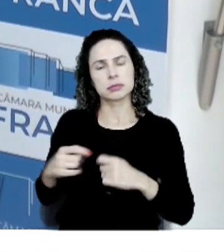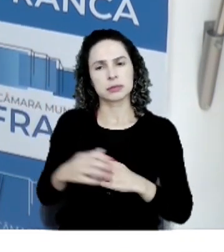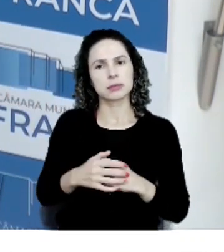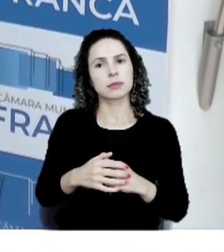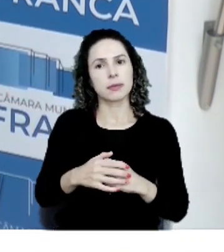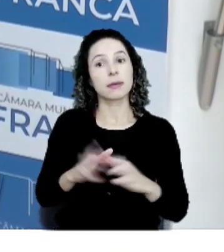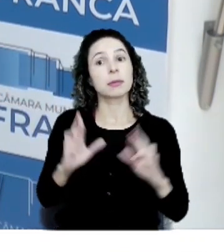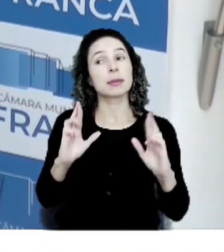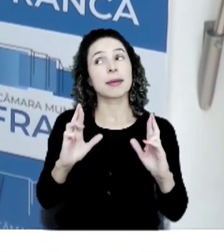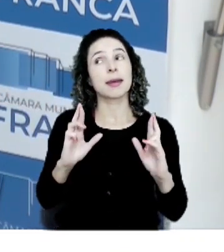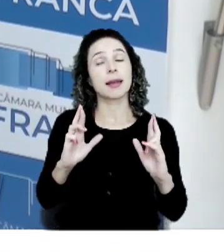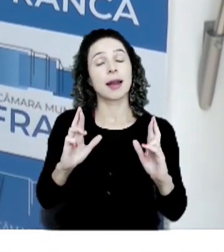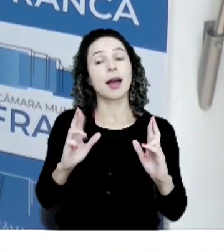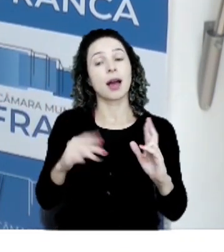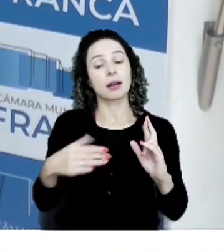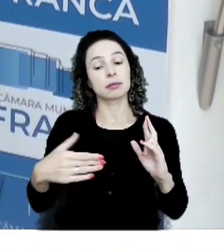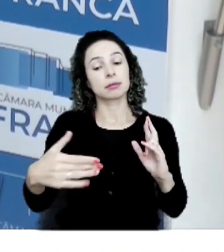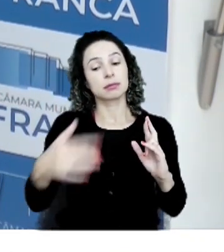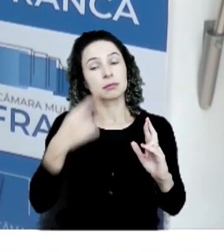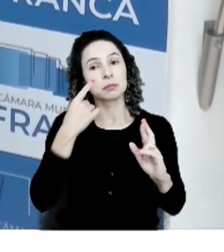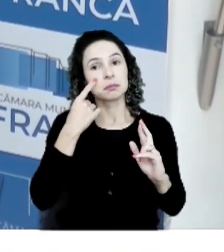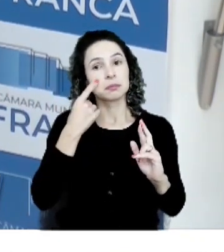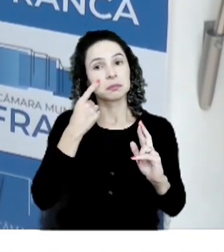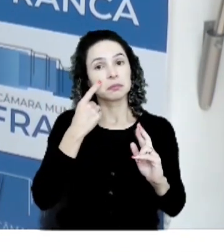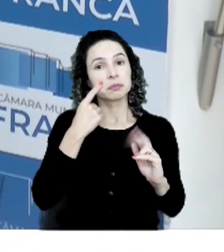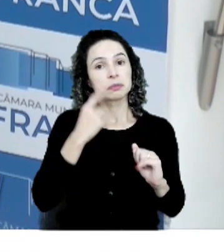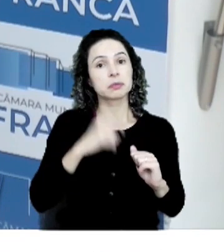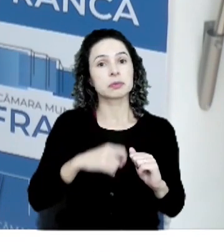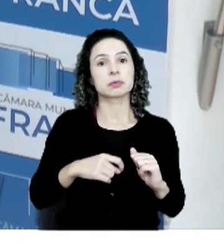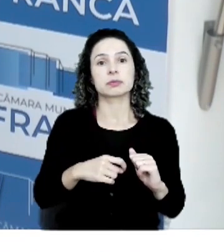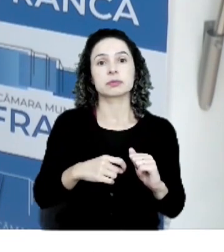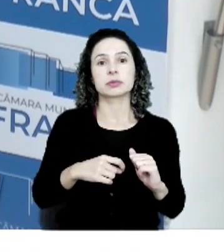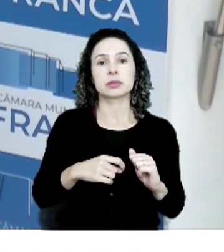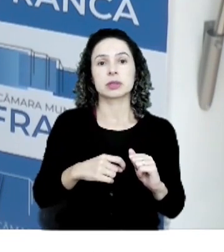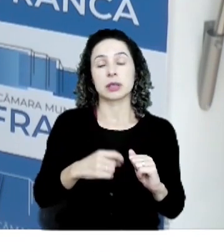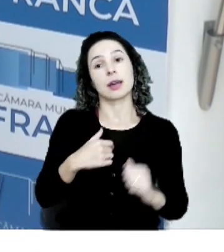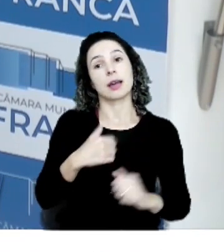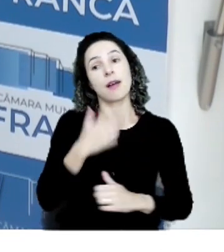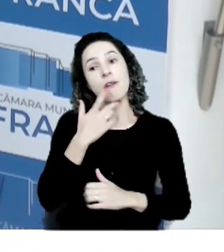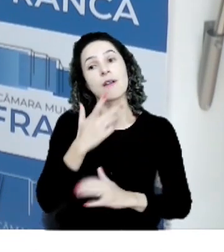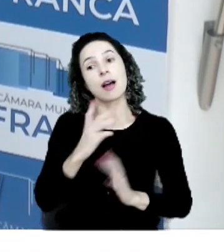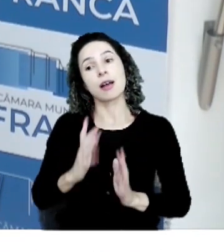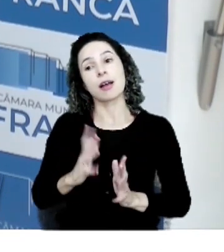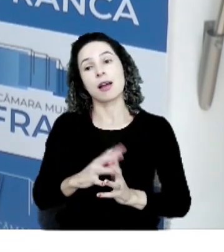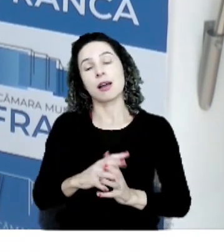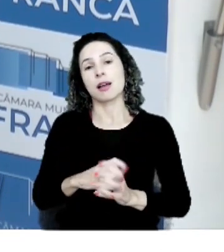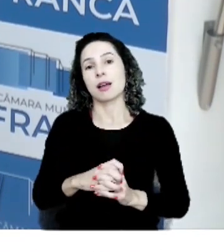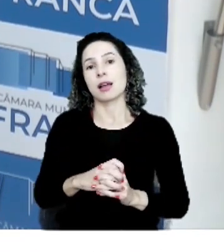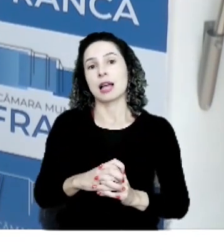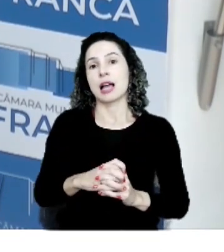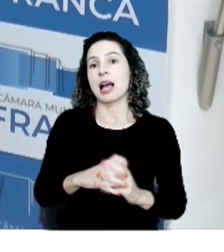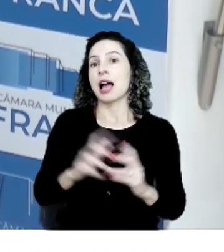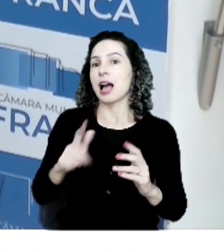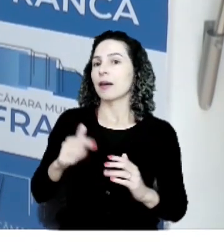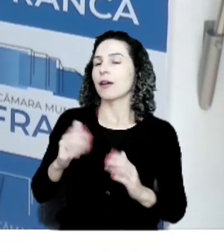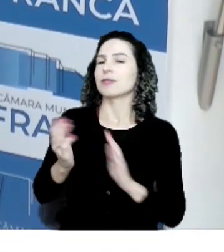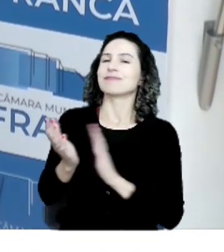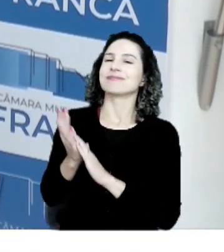esperar aqui nos próximos dias. Como eu disse, esse negócio de bater